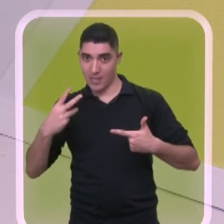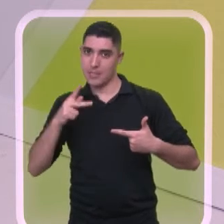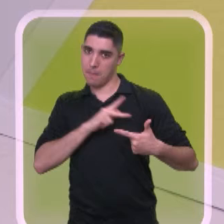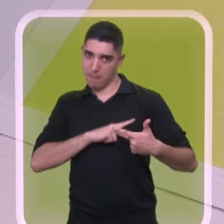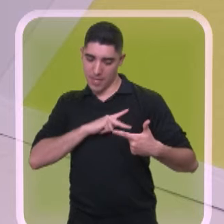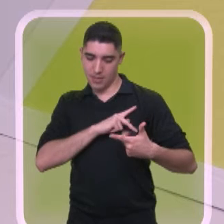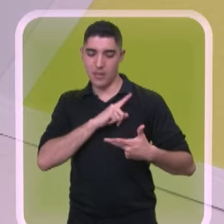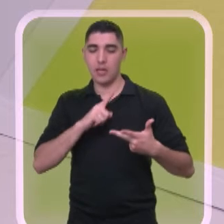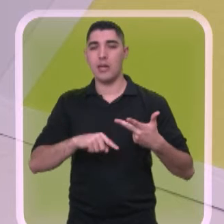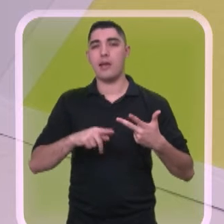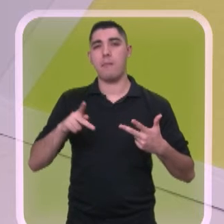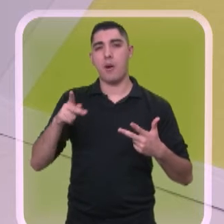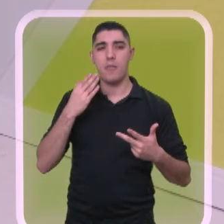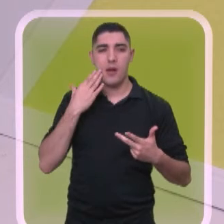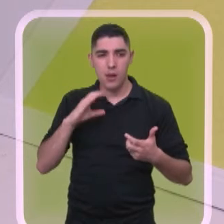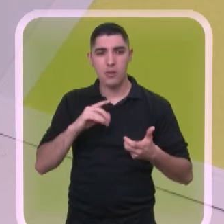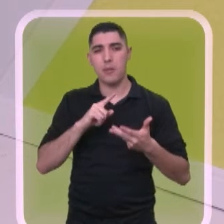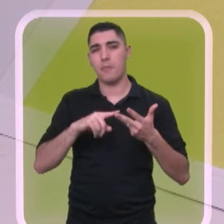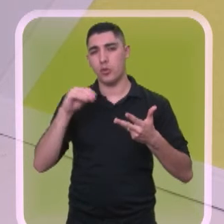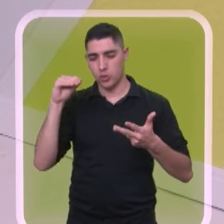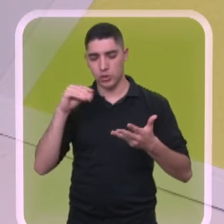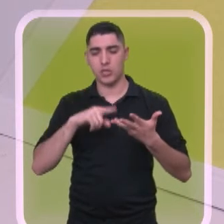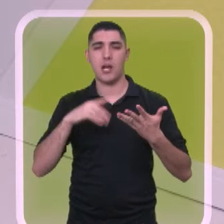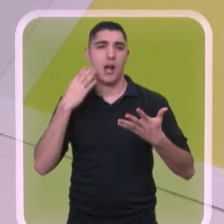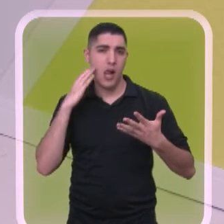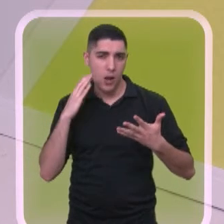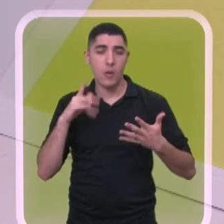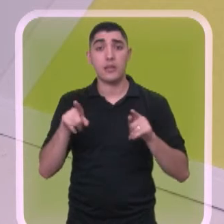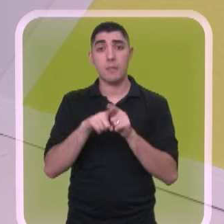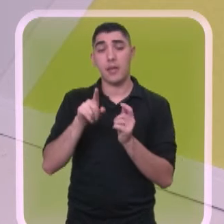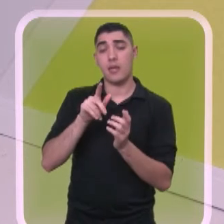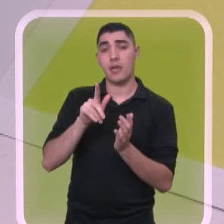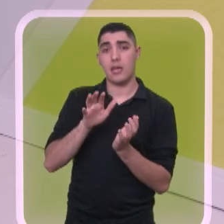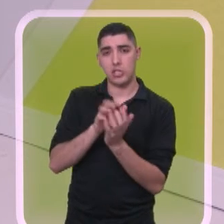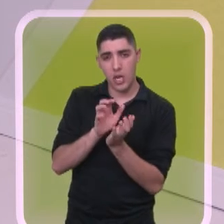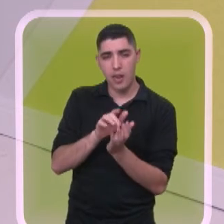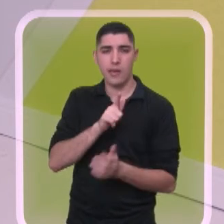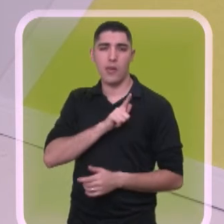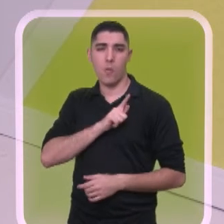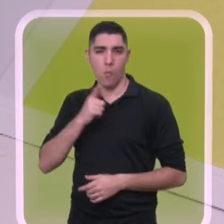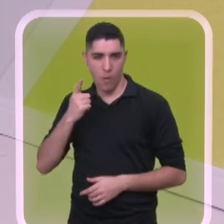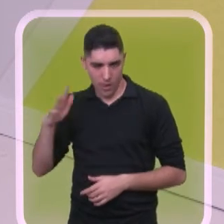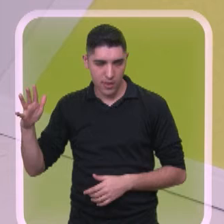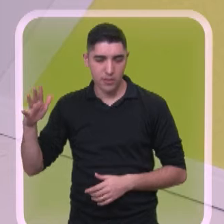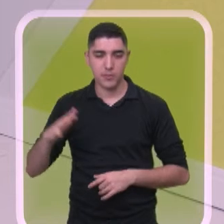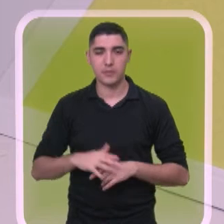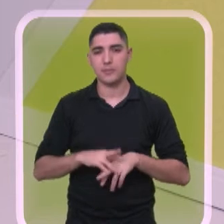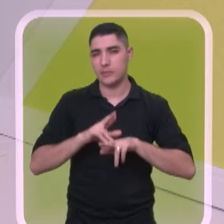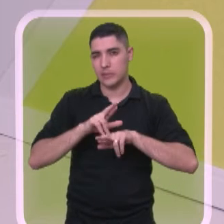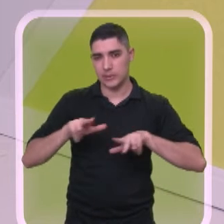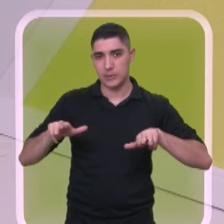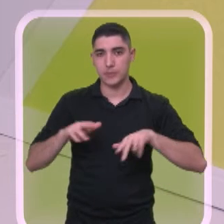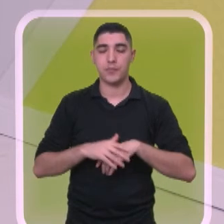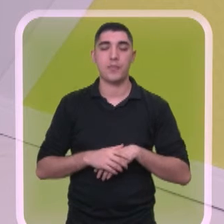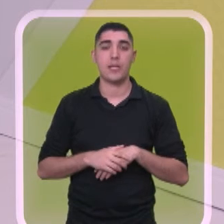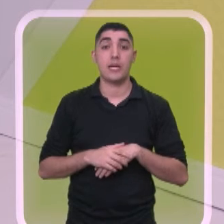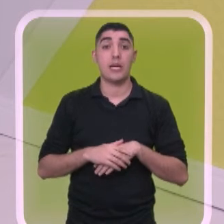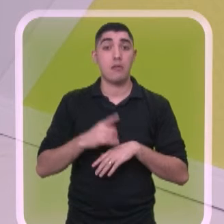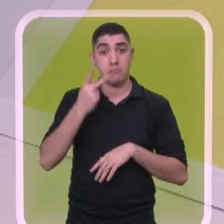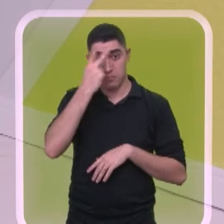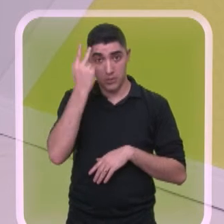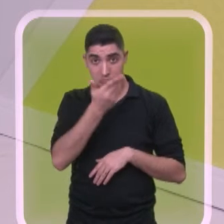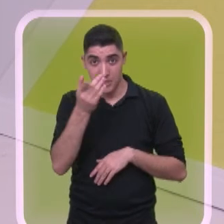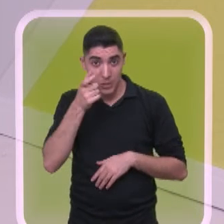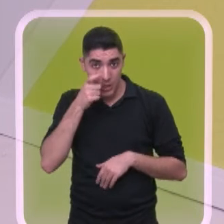São Sebastião, Guarulhos, Campos do Jordão, Guararema, Jacareí e Ilhabela, tá certo? Brunão, gente que está acompanhando o nosso Hora do